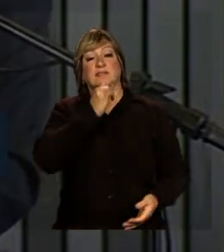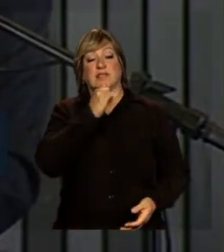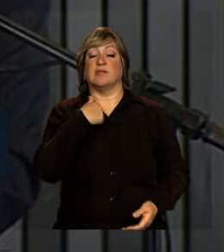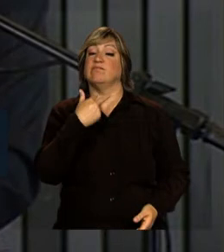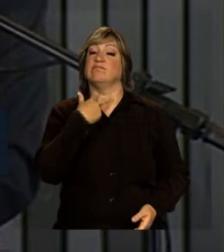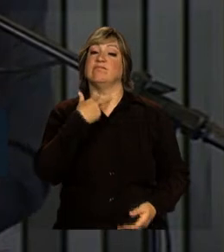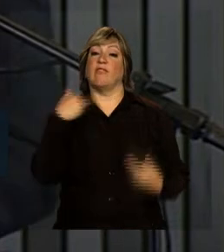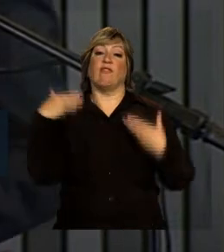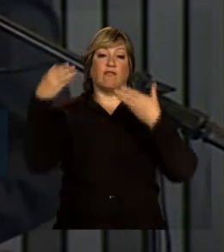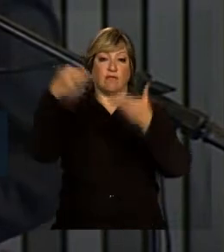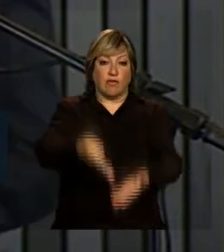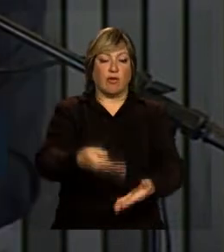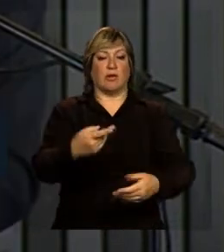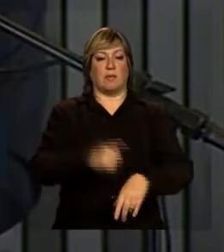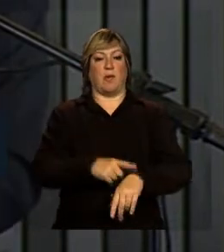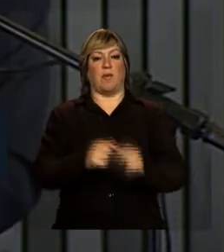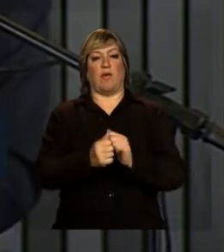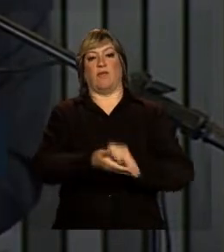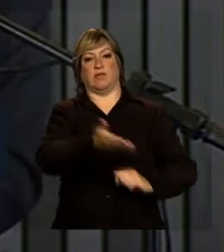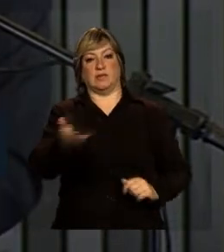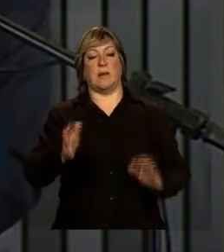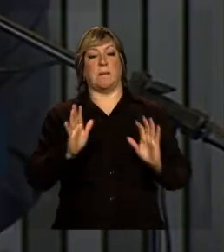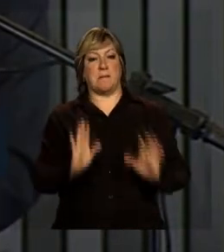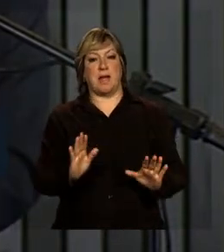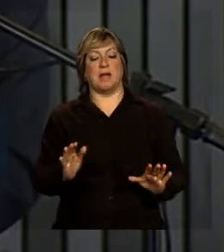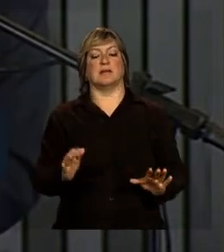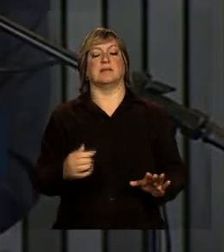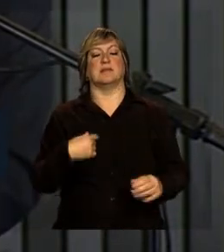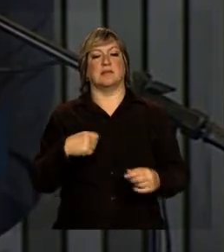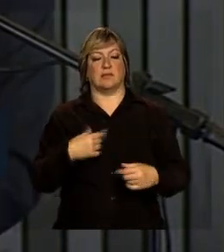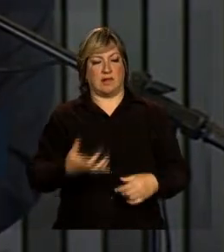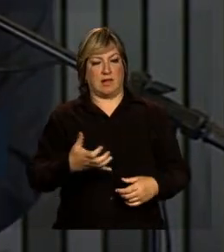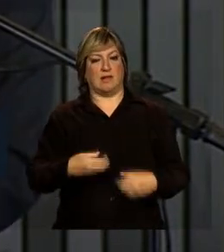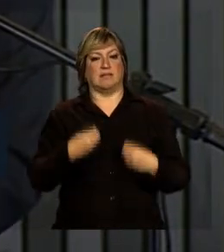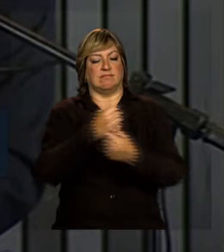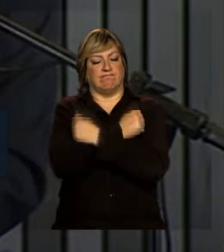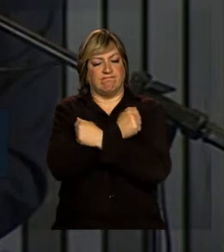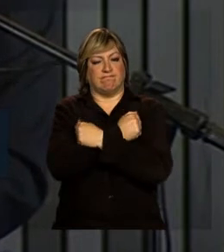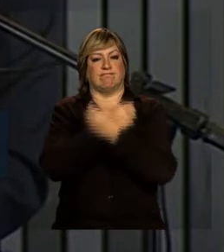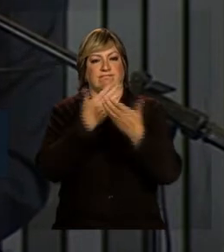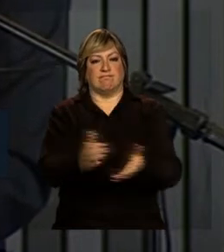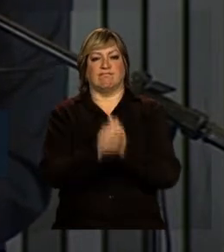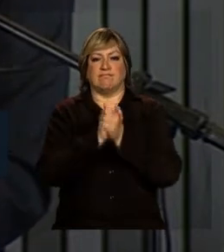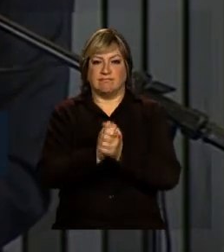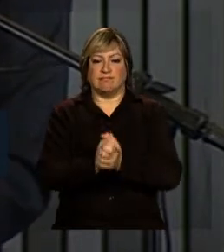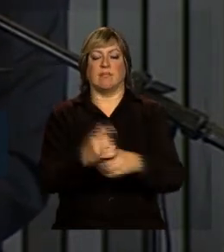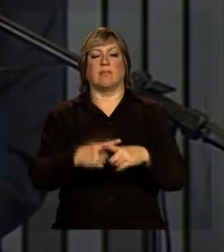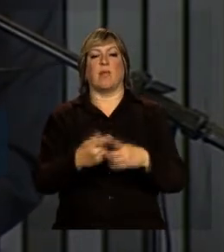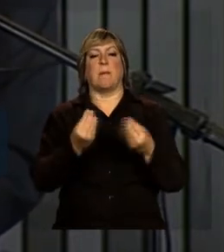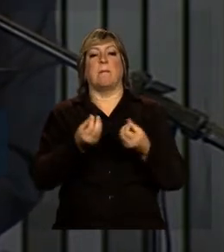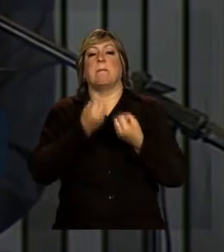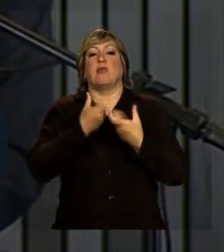não posso compartilhar este momento com vocês, mas faço questão de deixar minha saudação e desejar